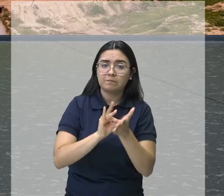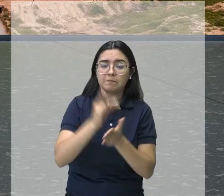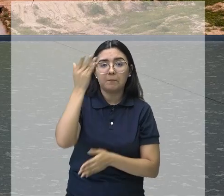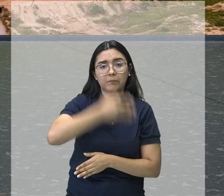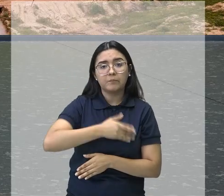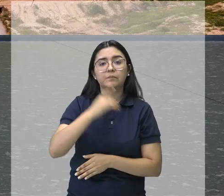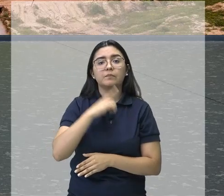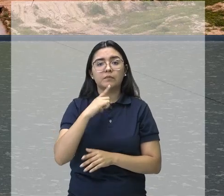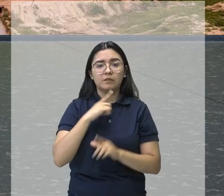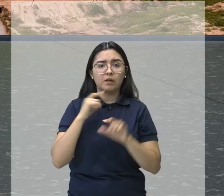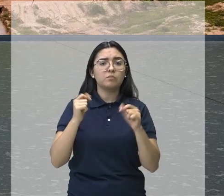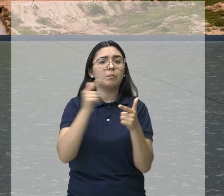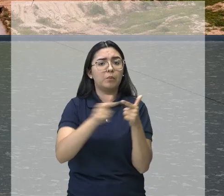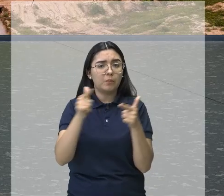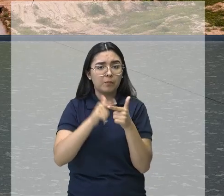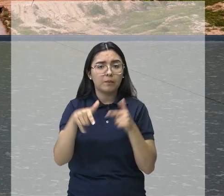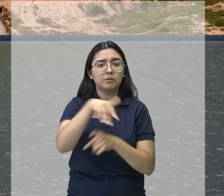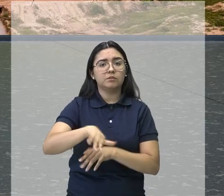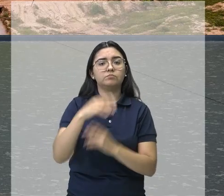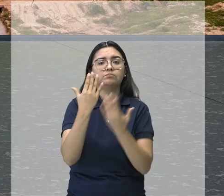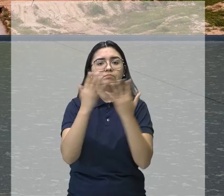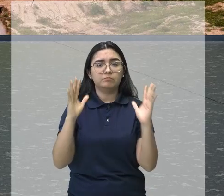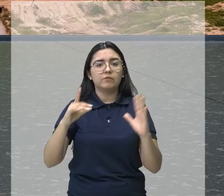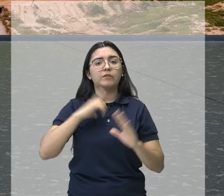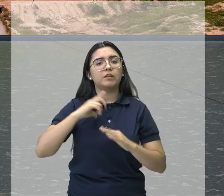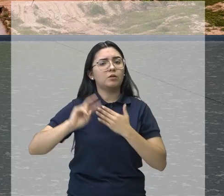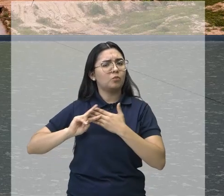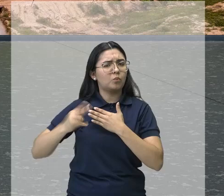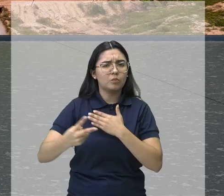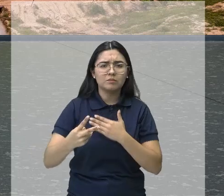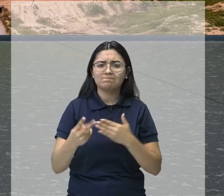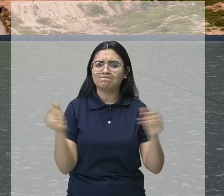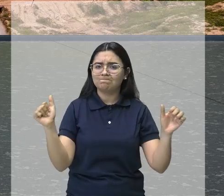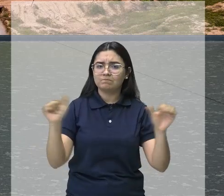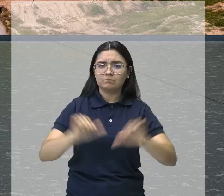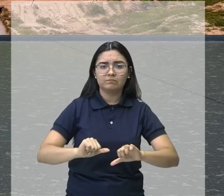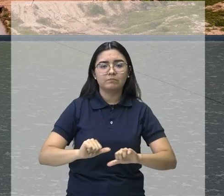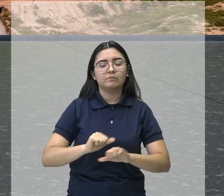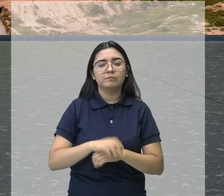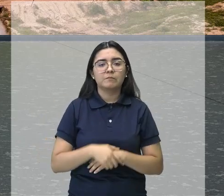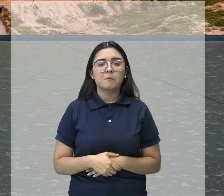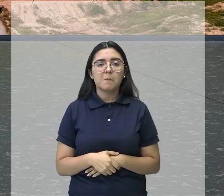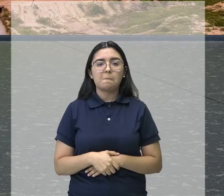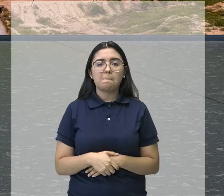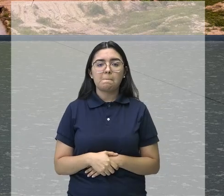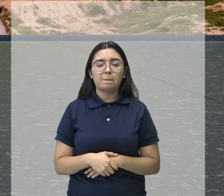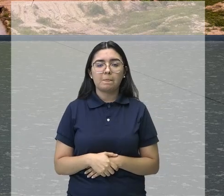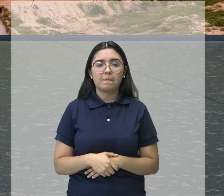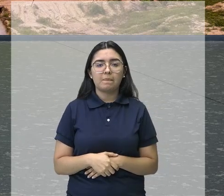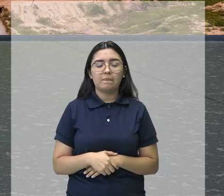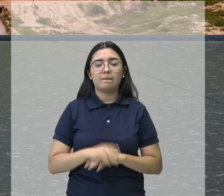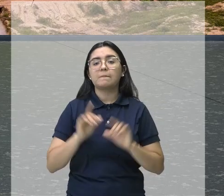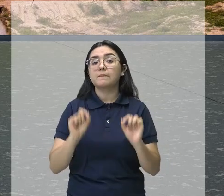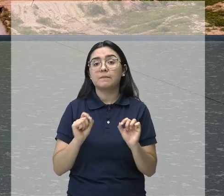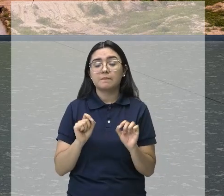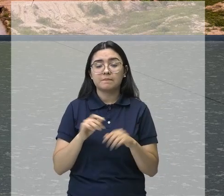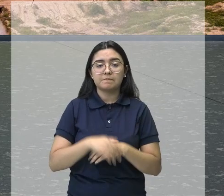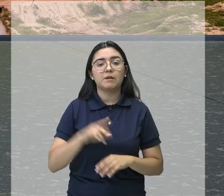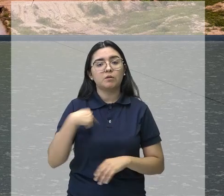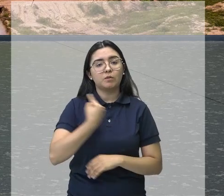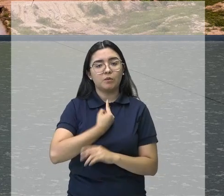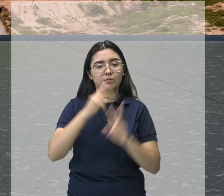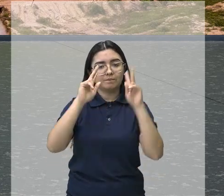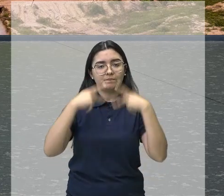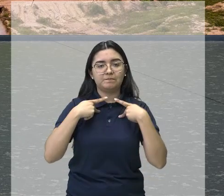um desequilíbrio que vai trazer consequências irreparáveis para quem? Para